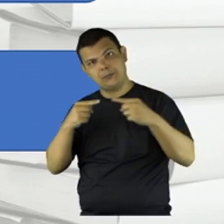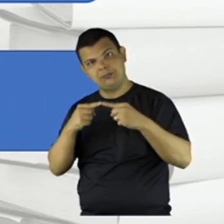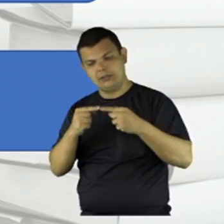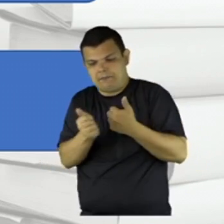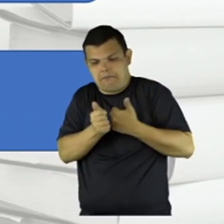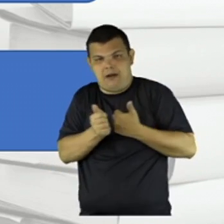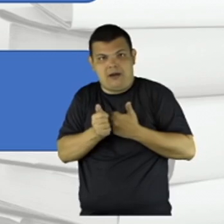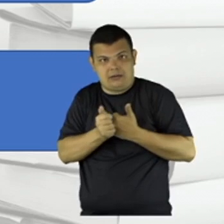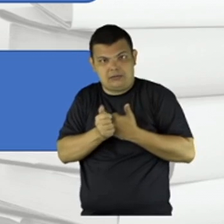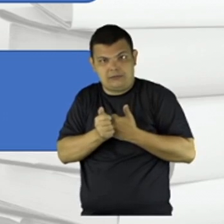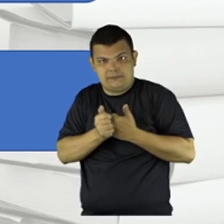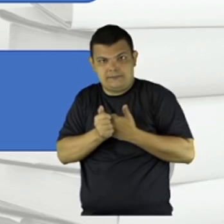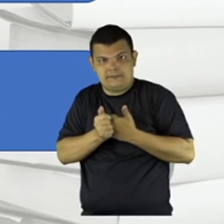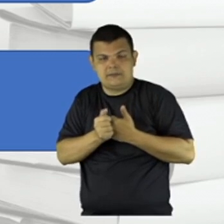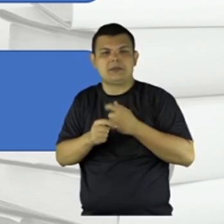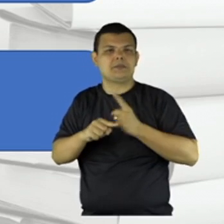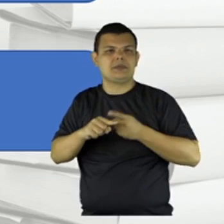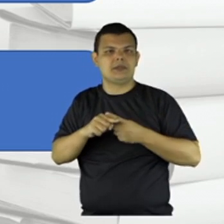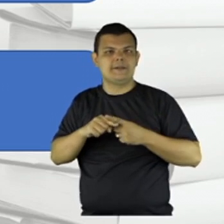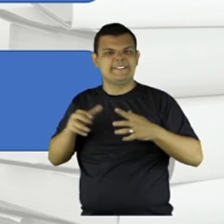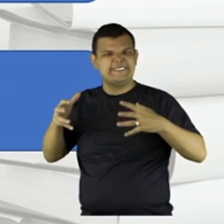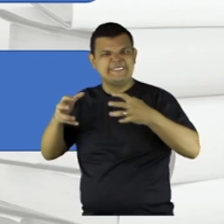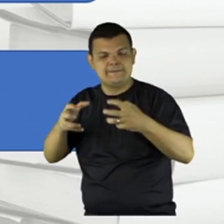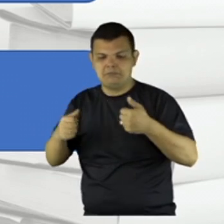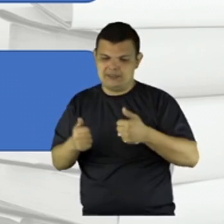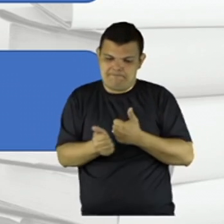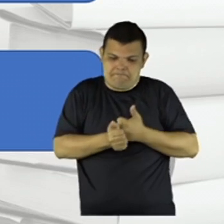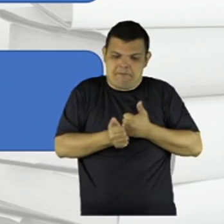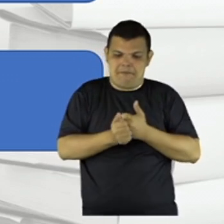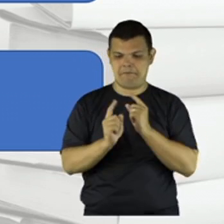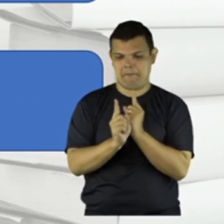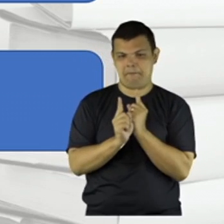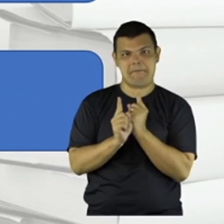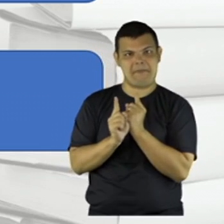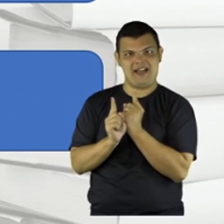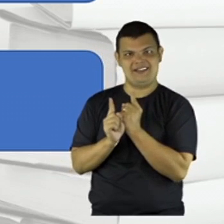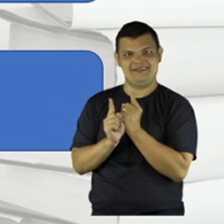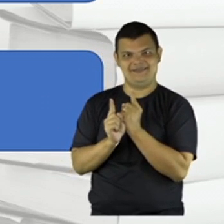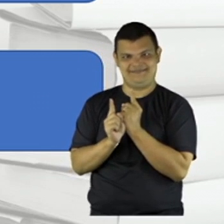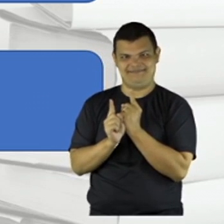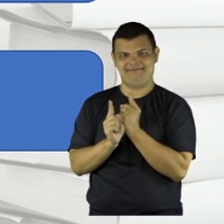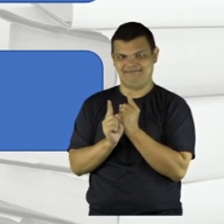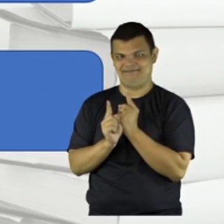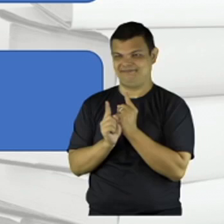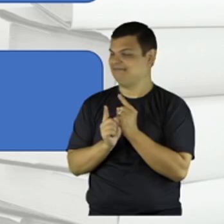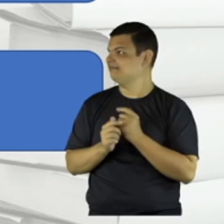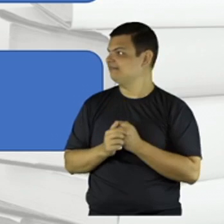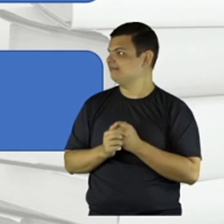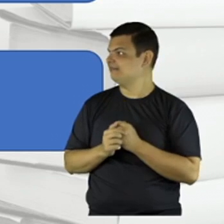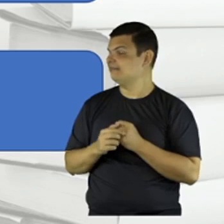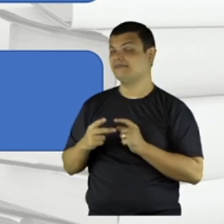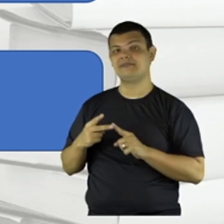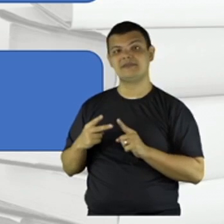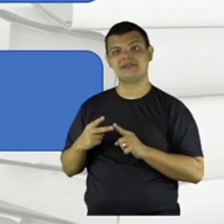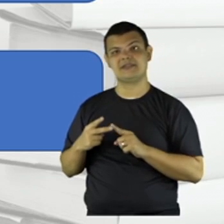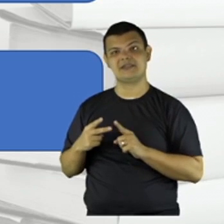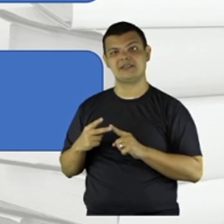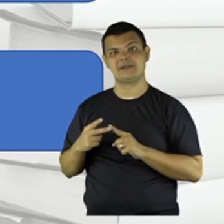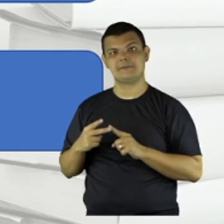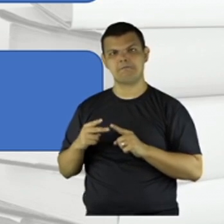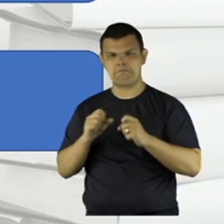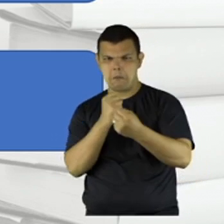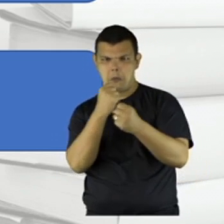curta distância, porque para você agarrar você precisa ficar muito próximo da pessoa. As lutas com golpes